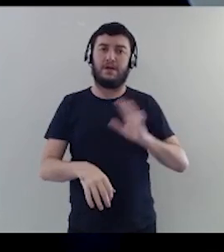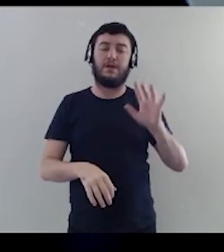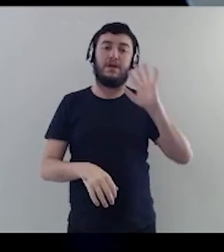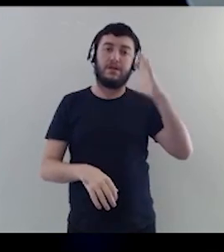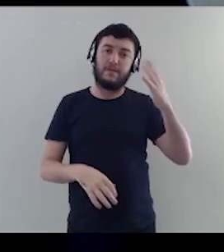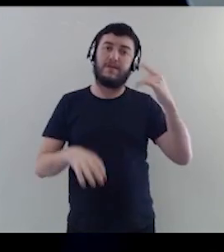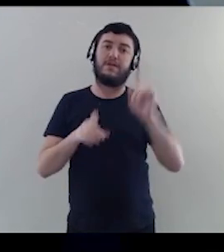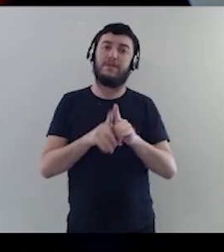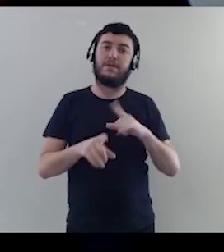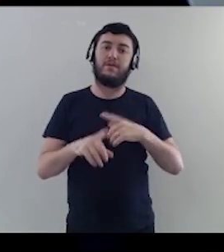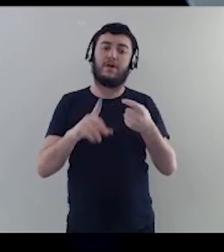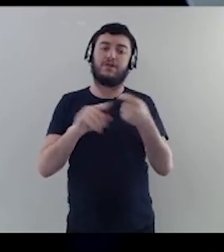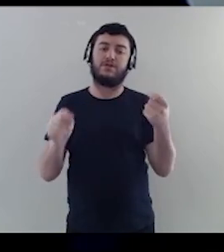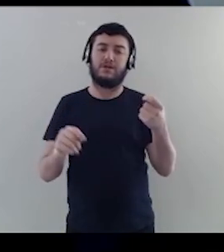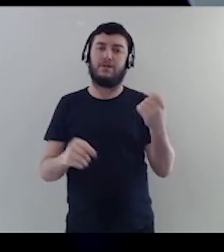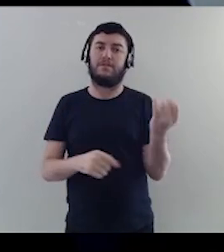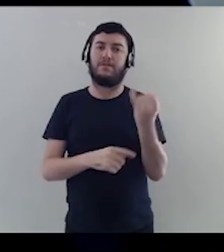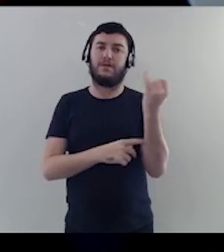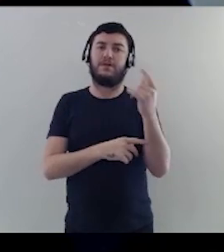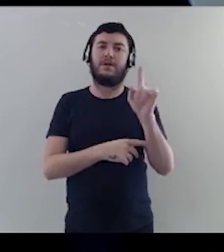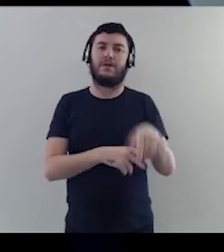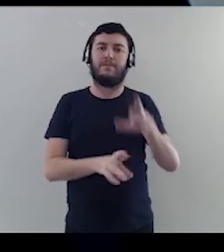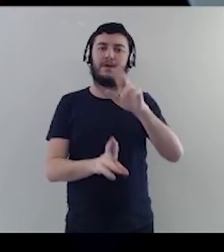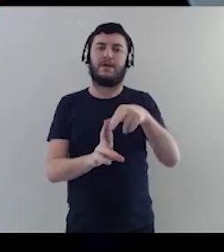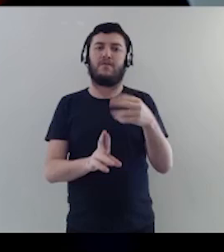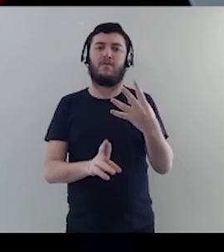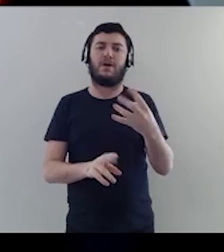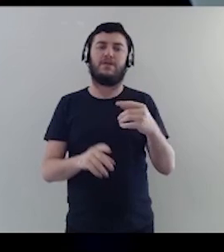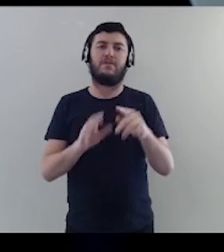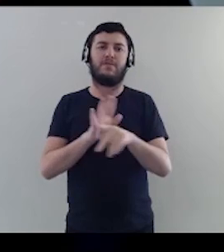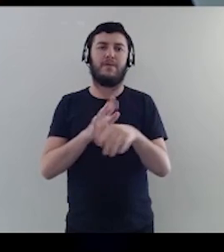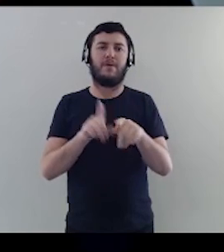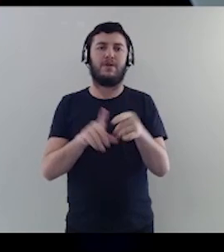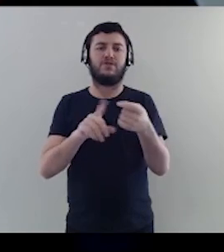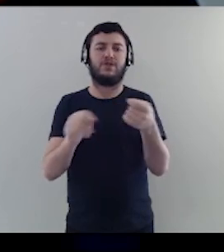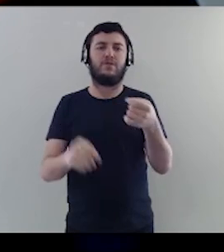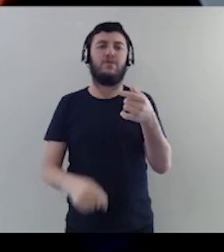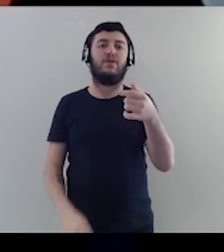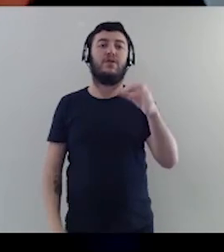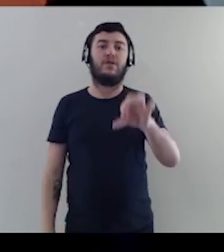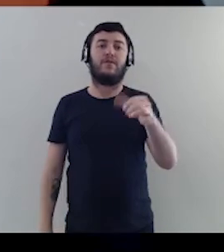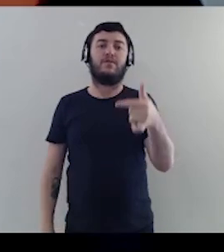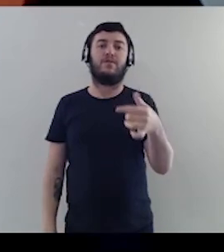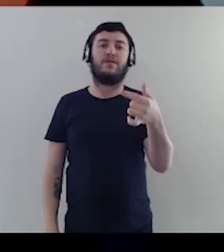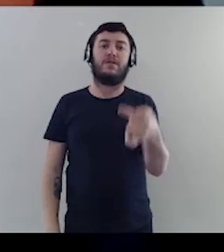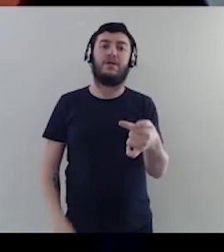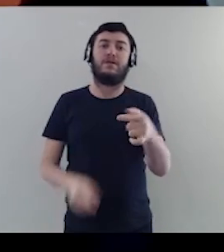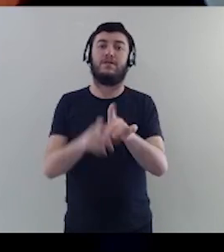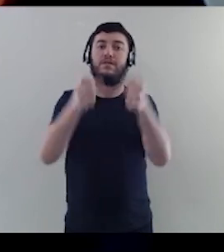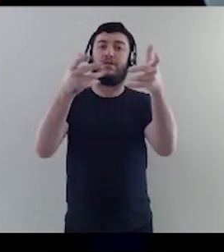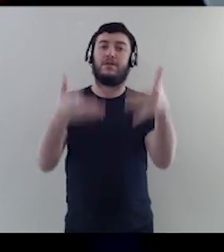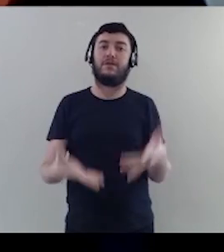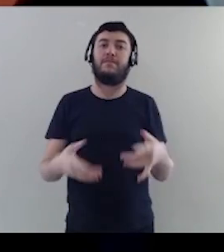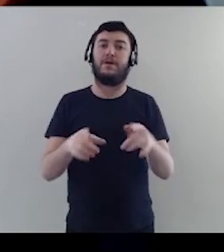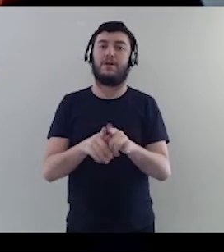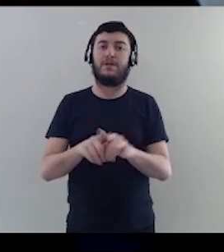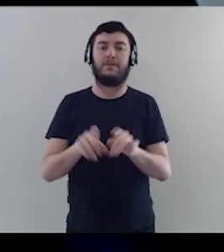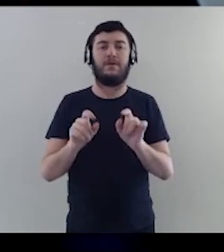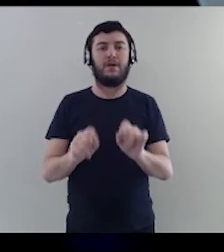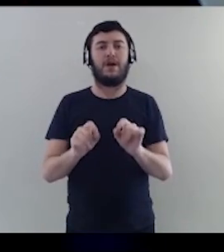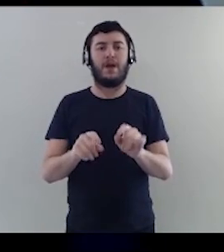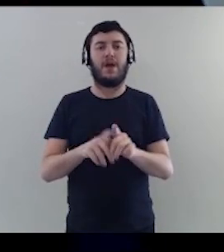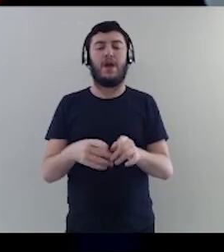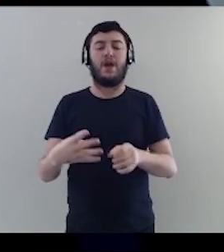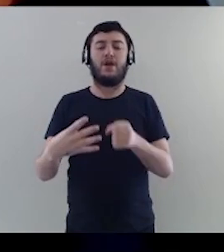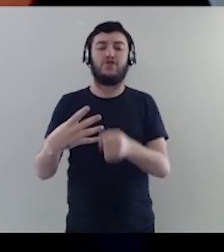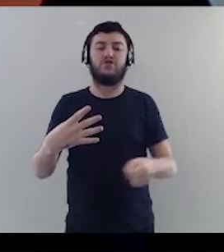o parágrafo 4º do artigo 927, que diz o seguinte: a modificação de enunciado de súmula,